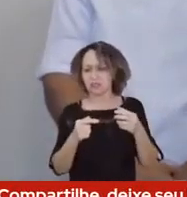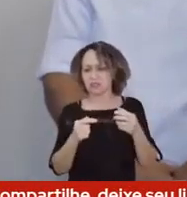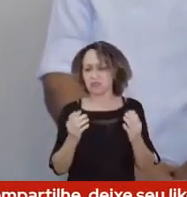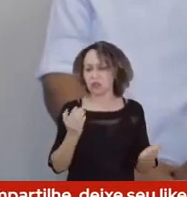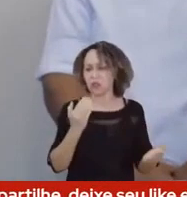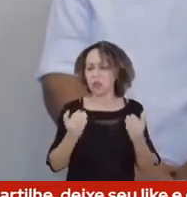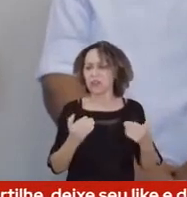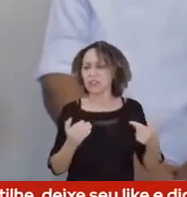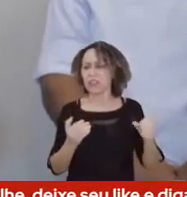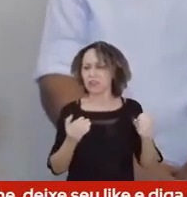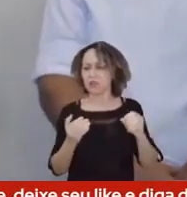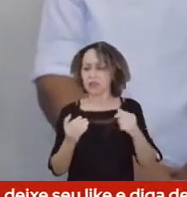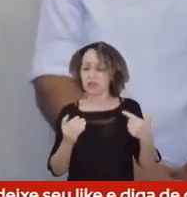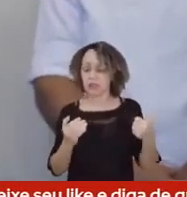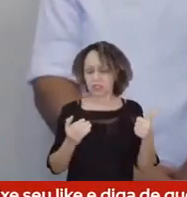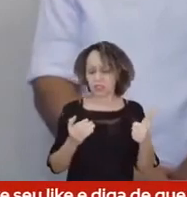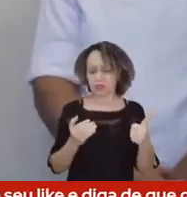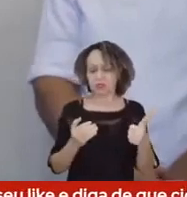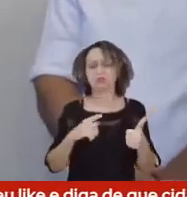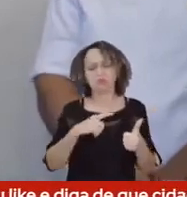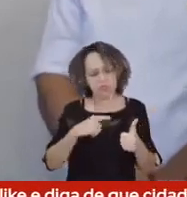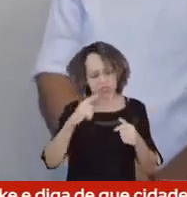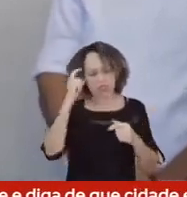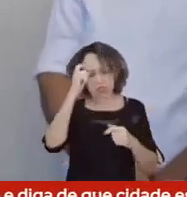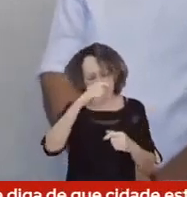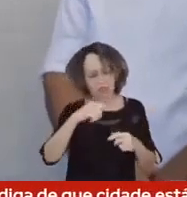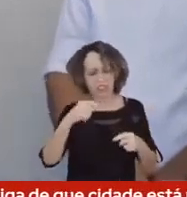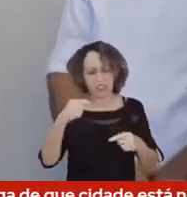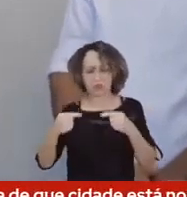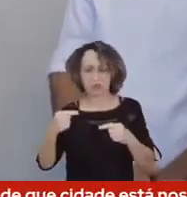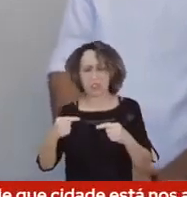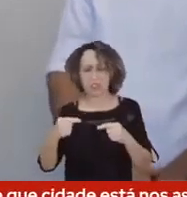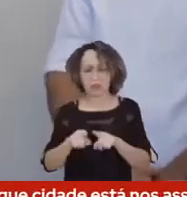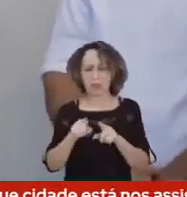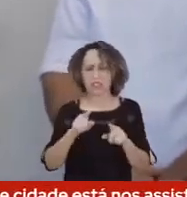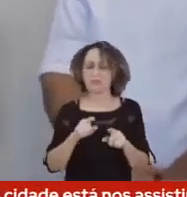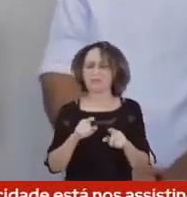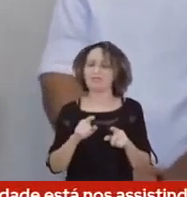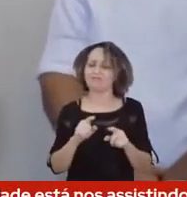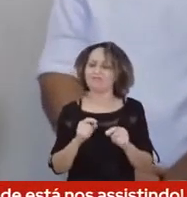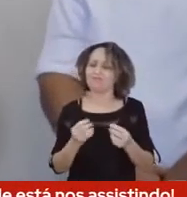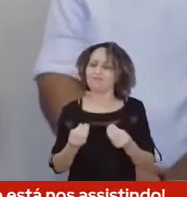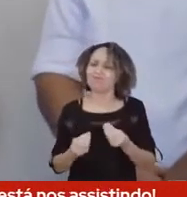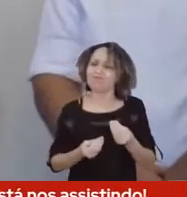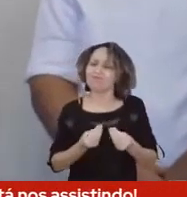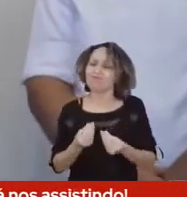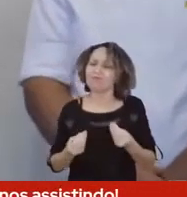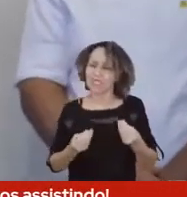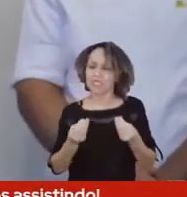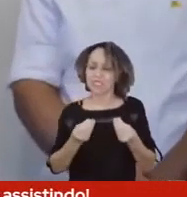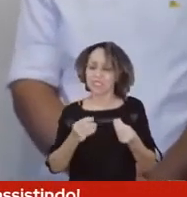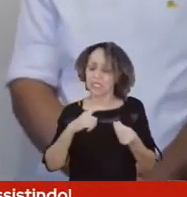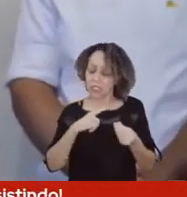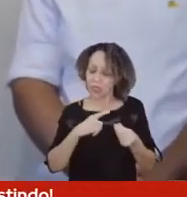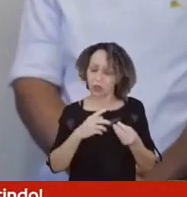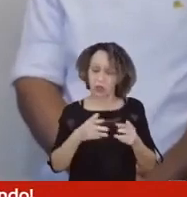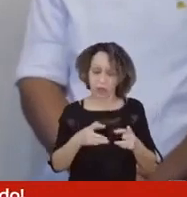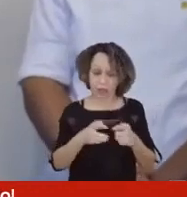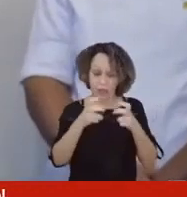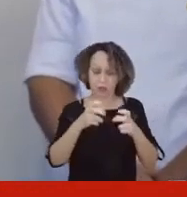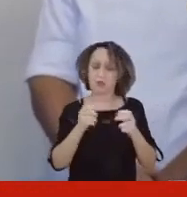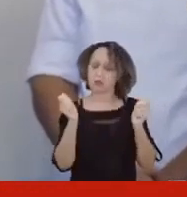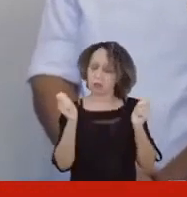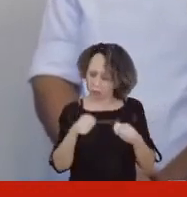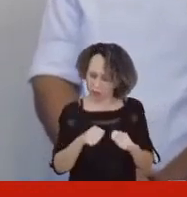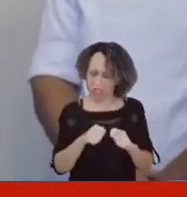mas essa discussão é uma outra questão. Mas, tecnicamente, há como a Petrobras ter lucro, ter margem de lucro